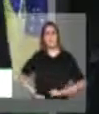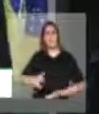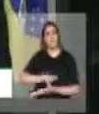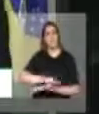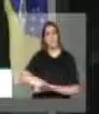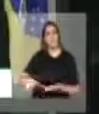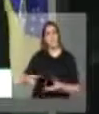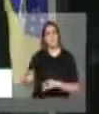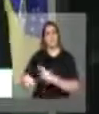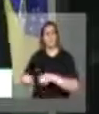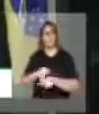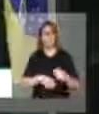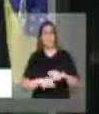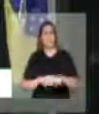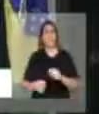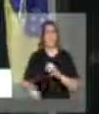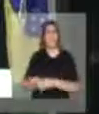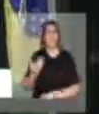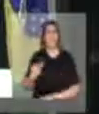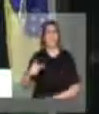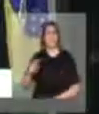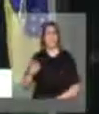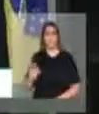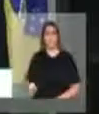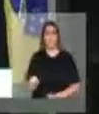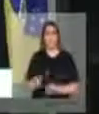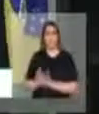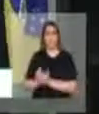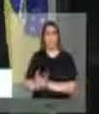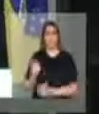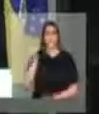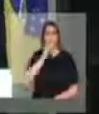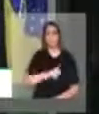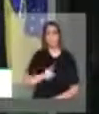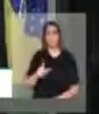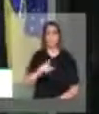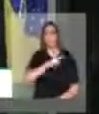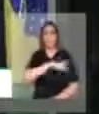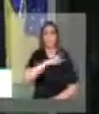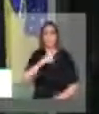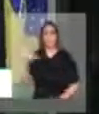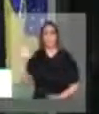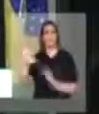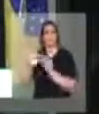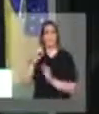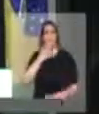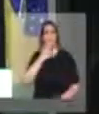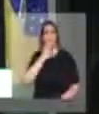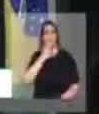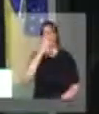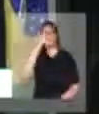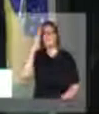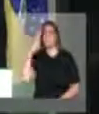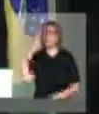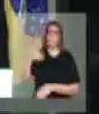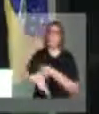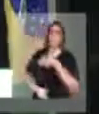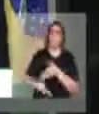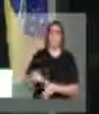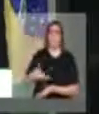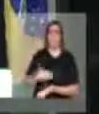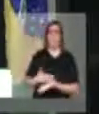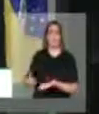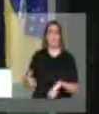os negócios, criou os portos, levou o piauiense para a Inglaterra e trouxe ingleses para dar